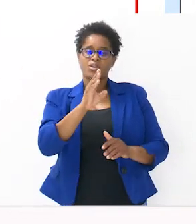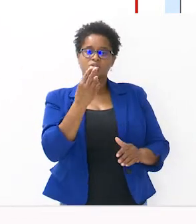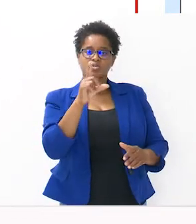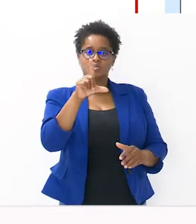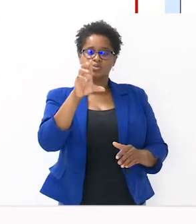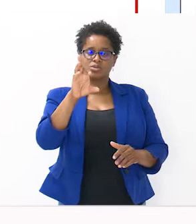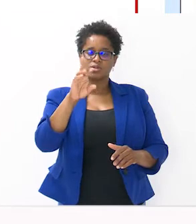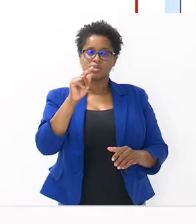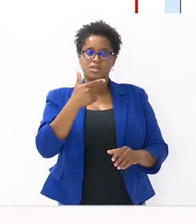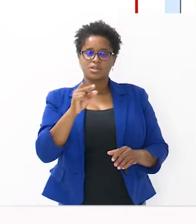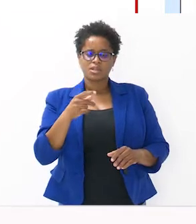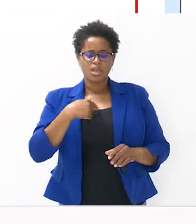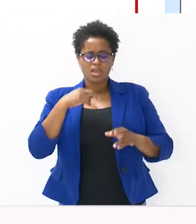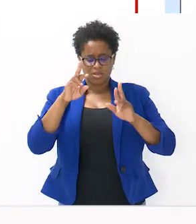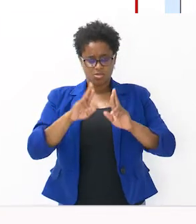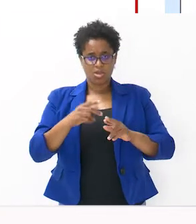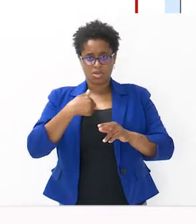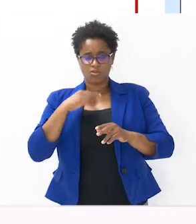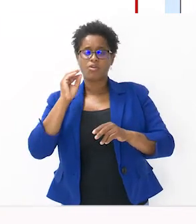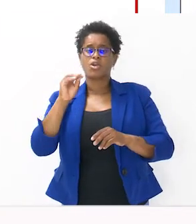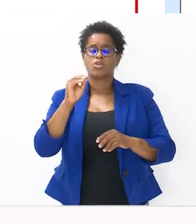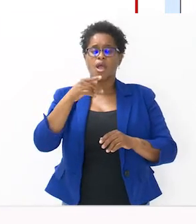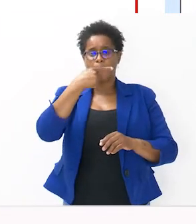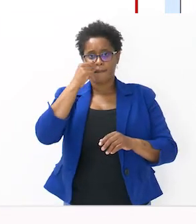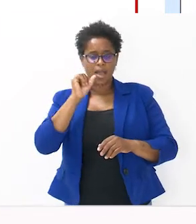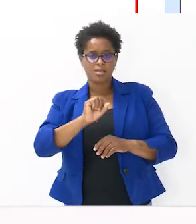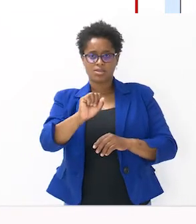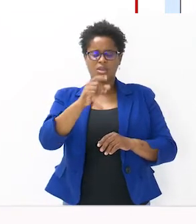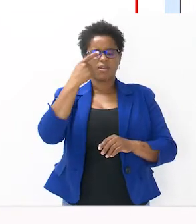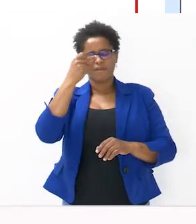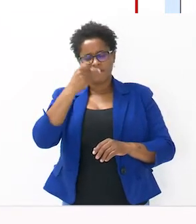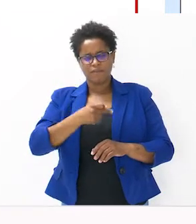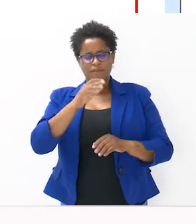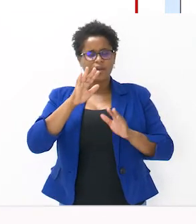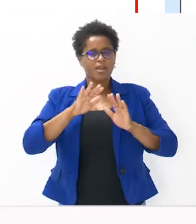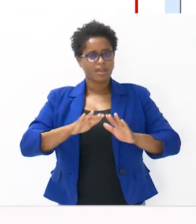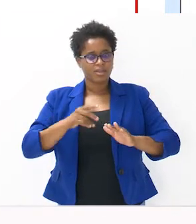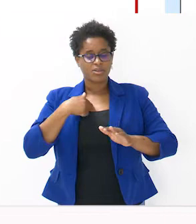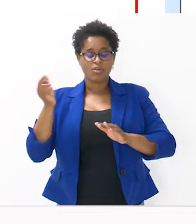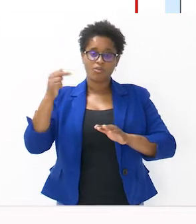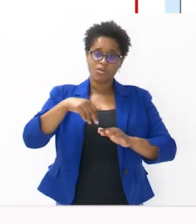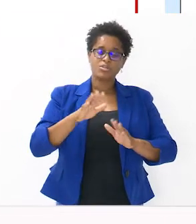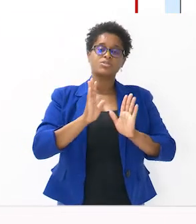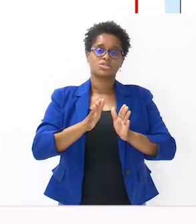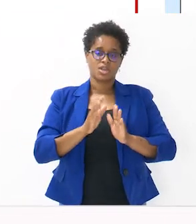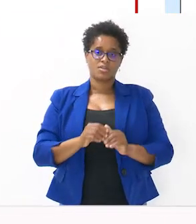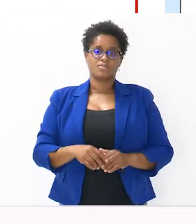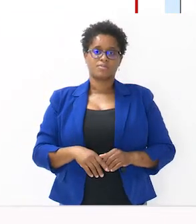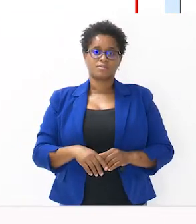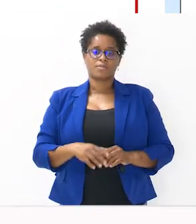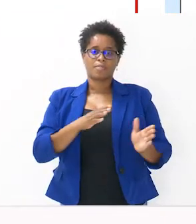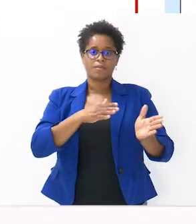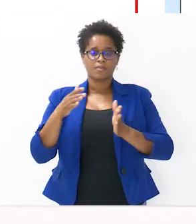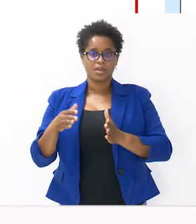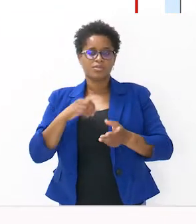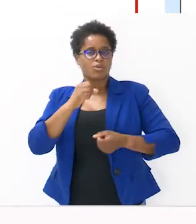Julieta. Espera que vou chamar o papá. Fica quietinha que volto já. Passa para o lado esquerdo